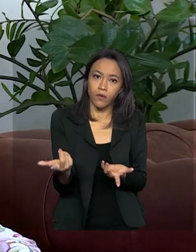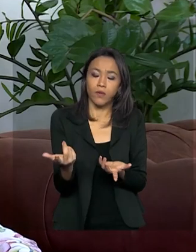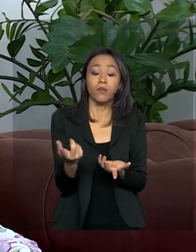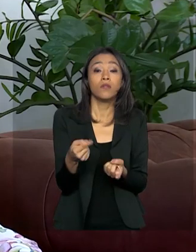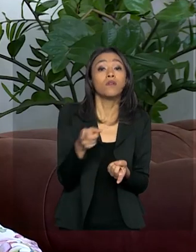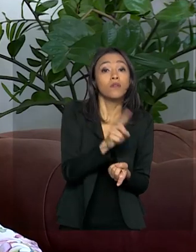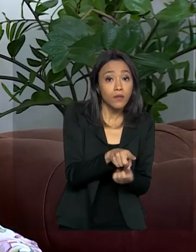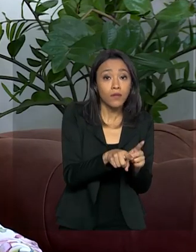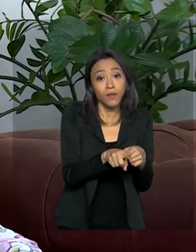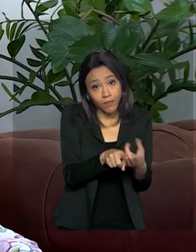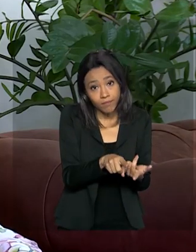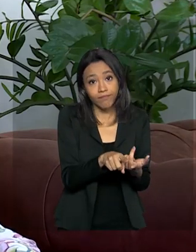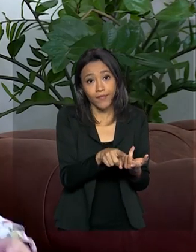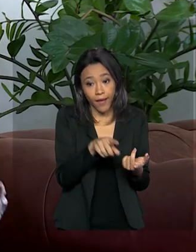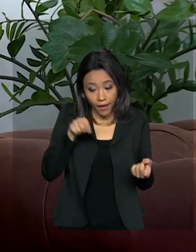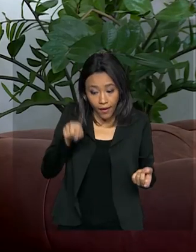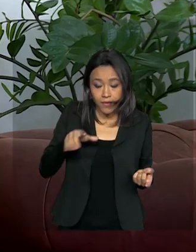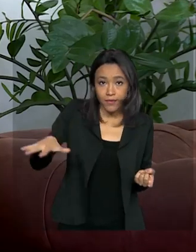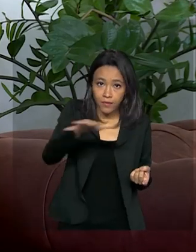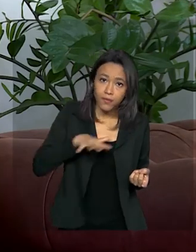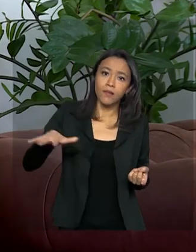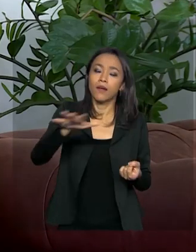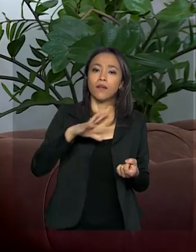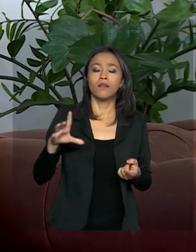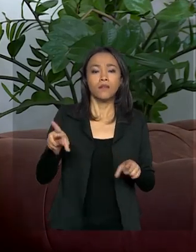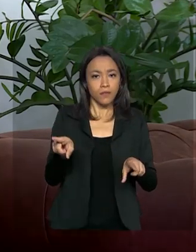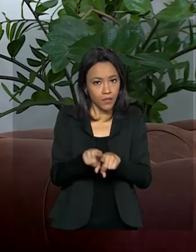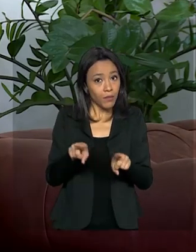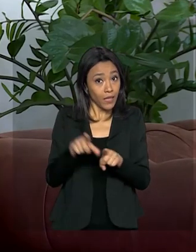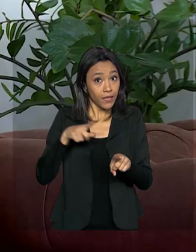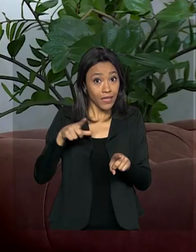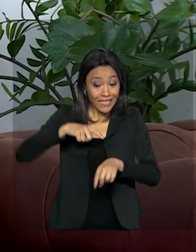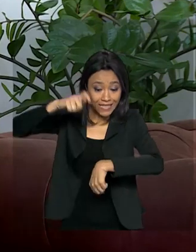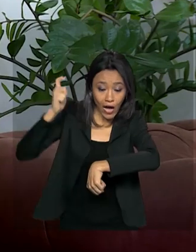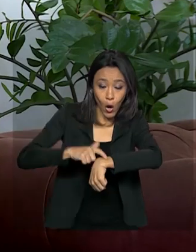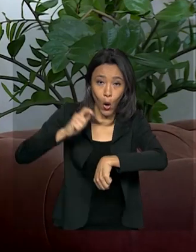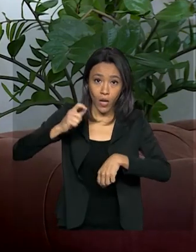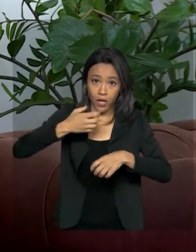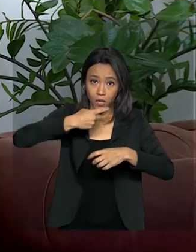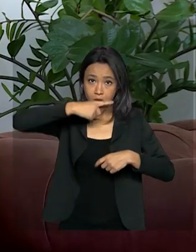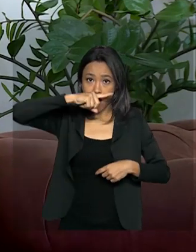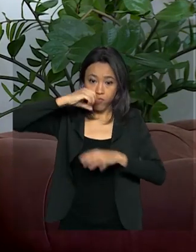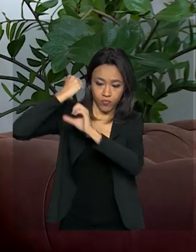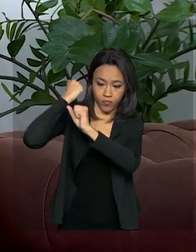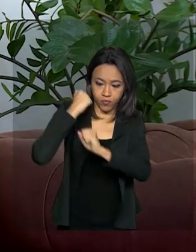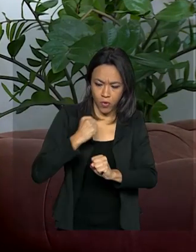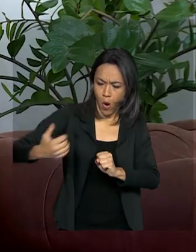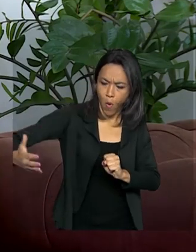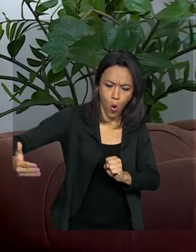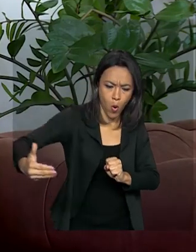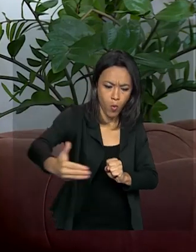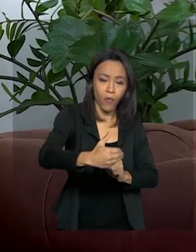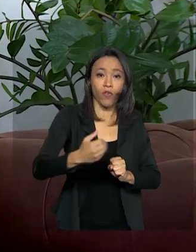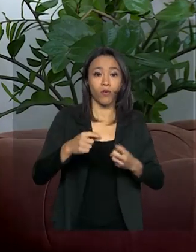e esse setor também tem um momento da sua colheita agora então conheci dirão três fatores